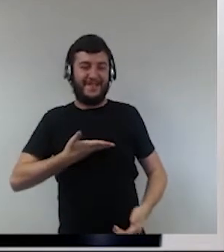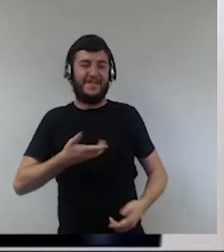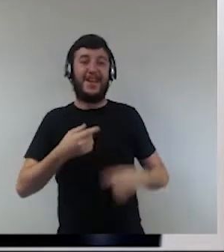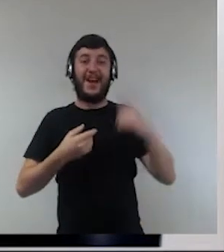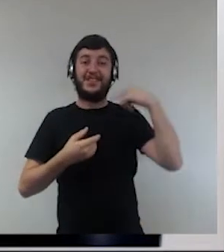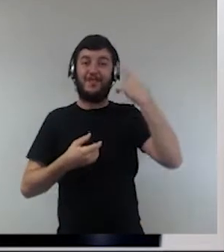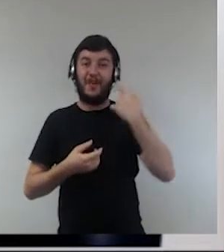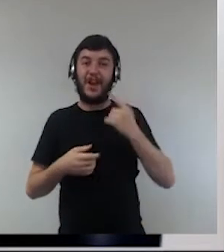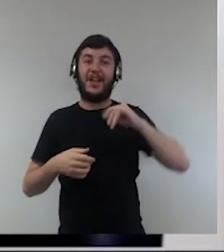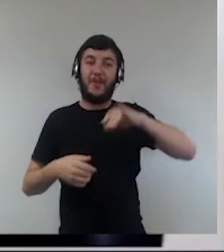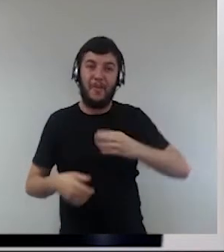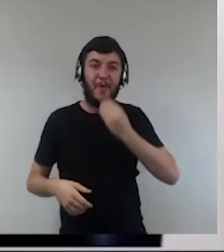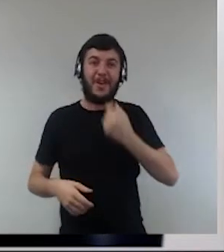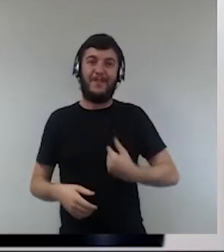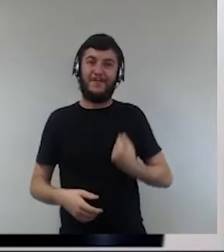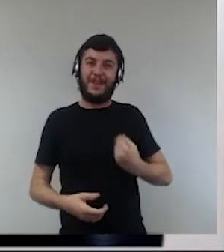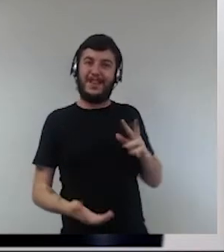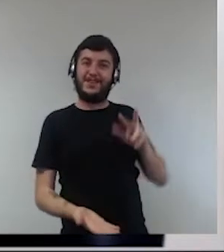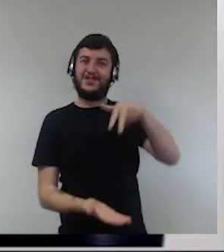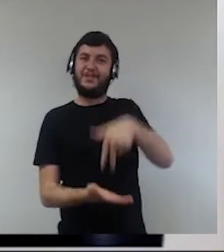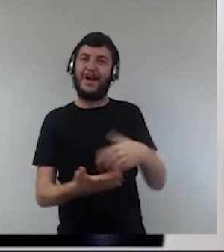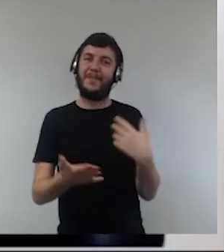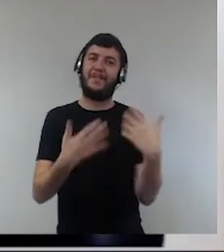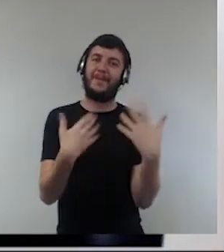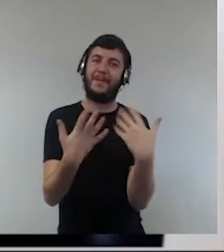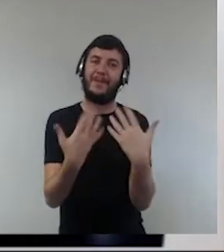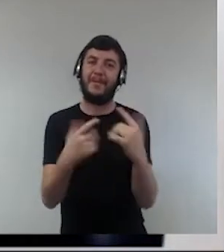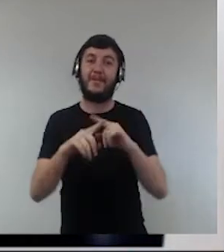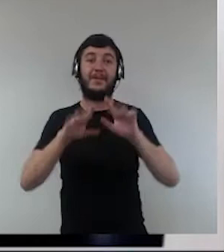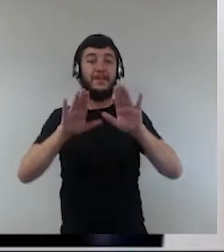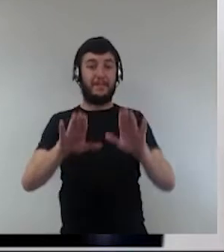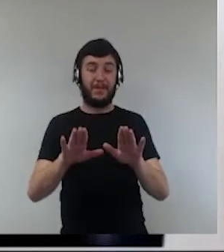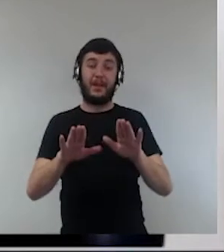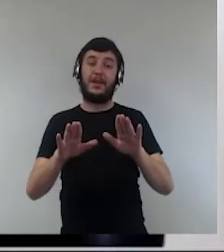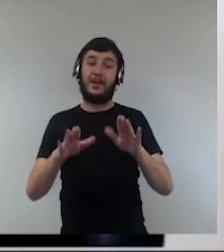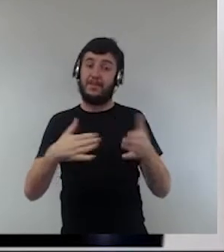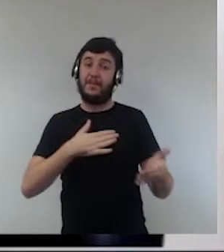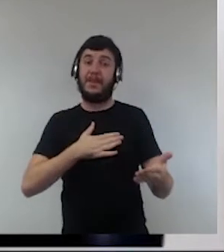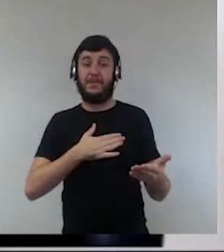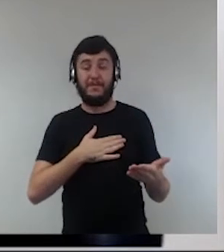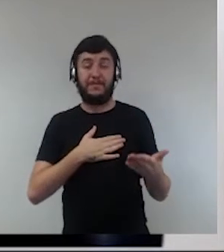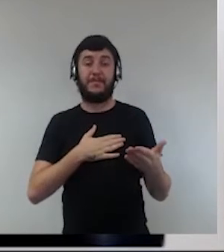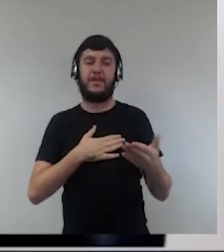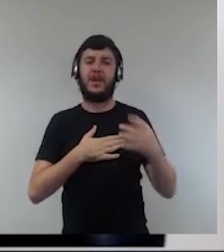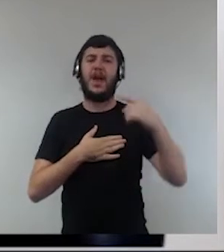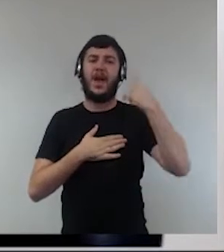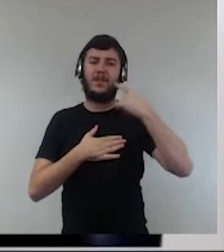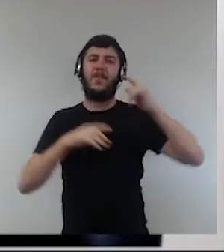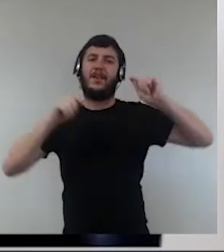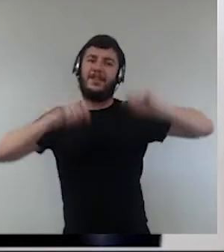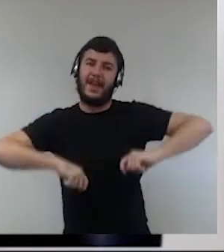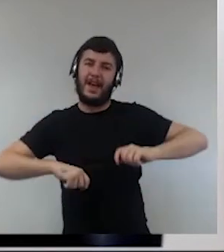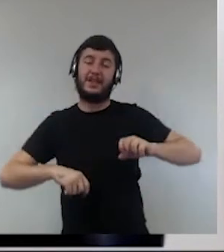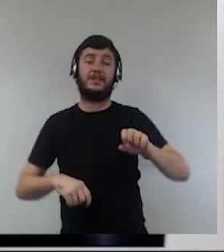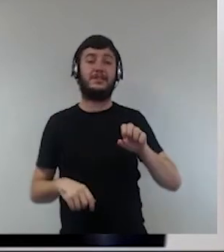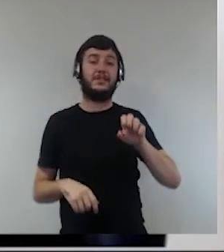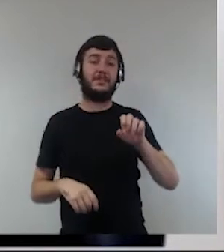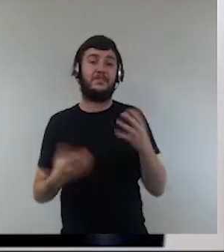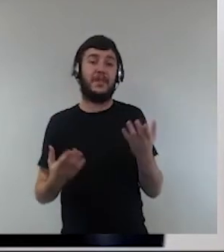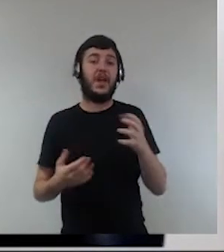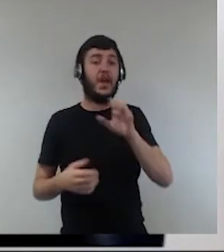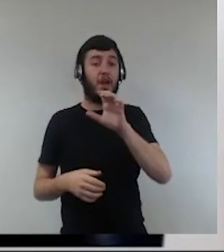de dialogar, que, para mim, nós conseguimos advogar sem conhecermos o Código de Processo Civil,